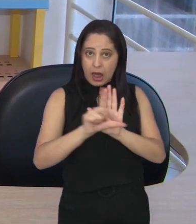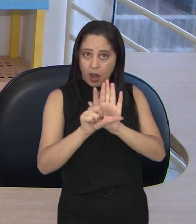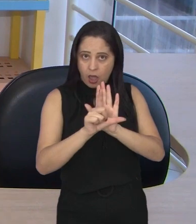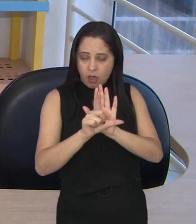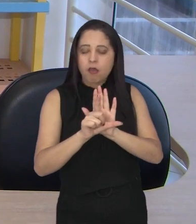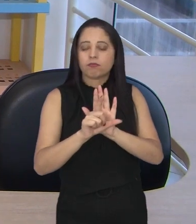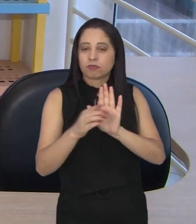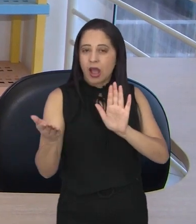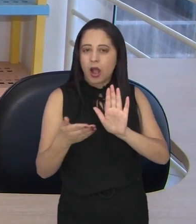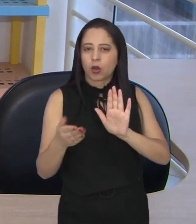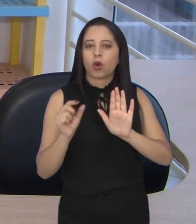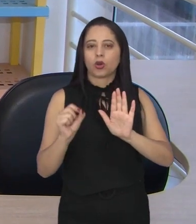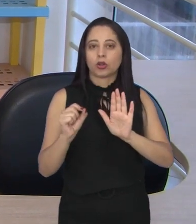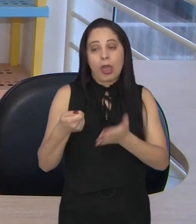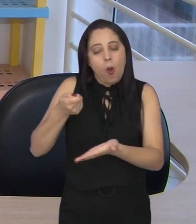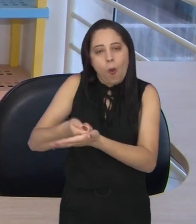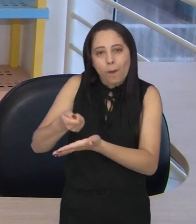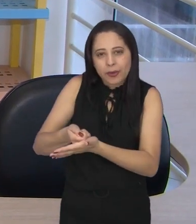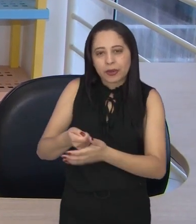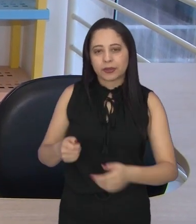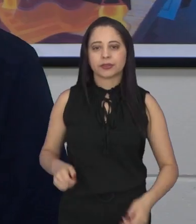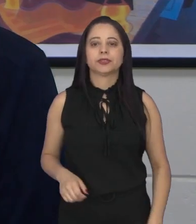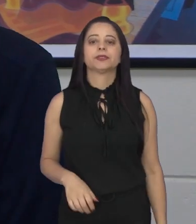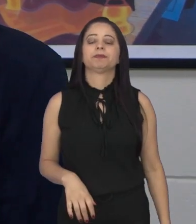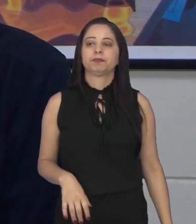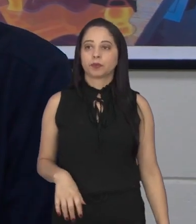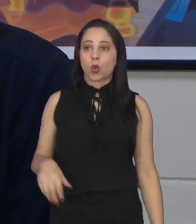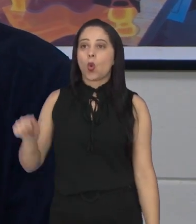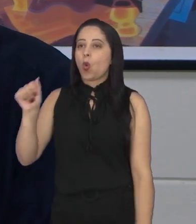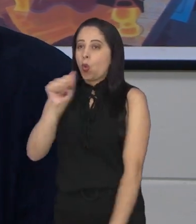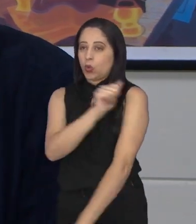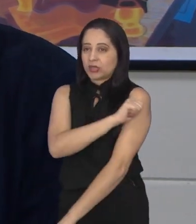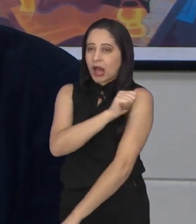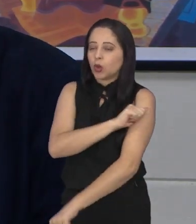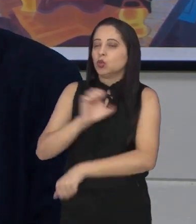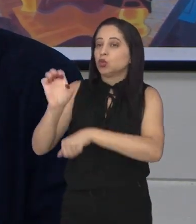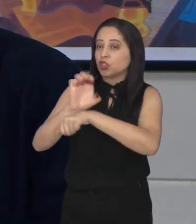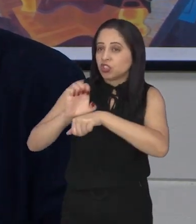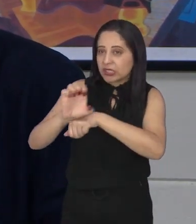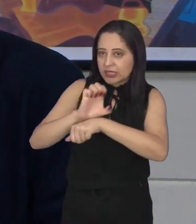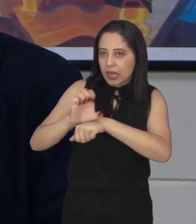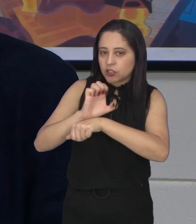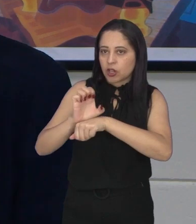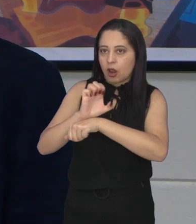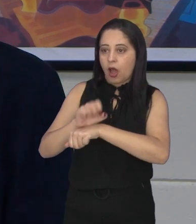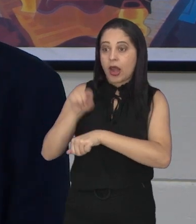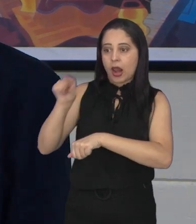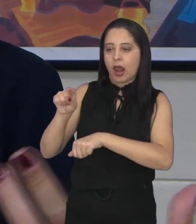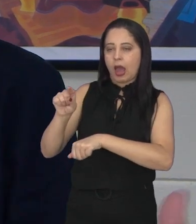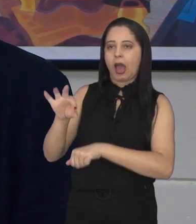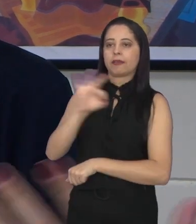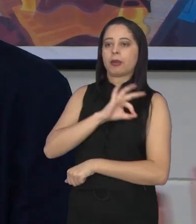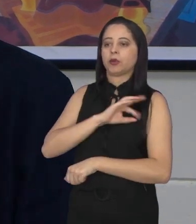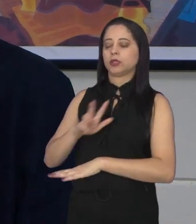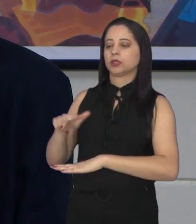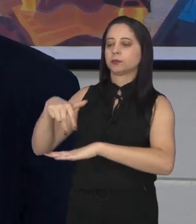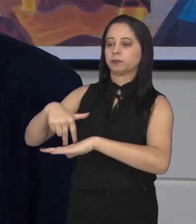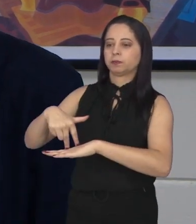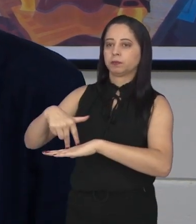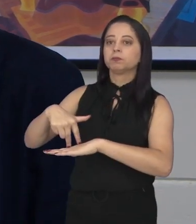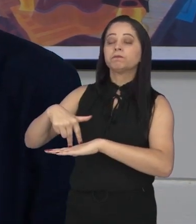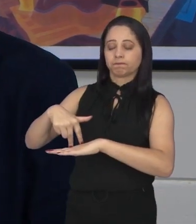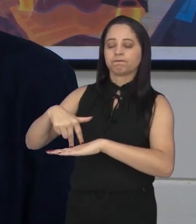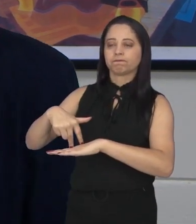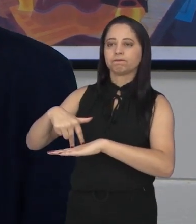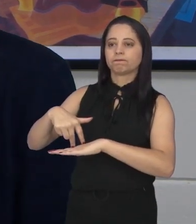de assistência se tornou obrigatória. Os alunos, os estagiários, ficam lá de prontidão esperando a demanda espontânea que